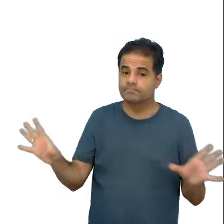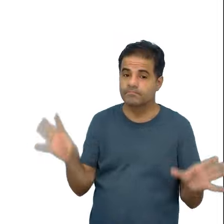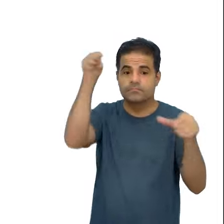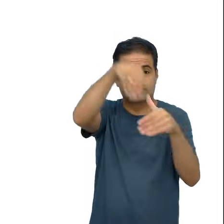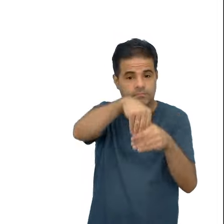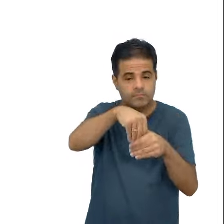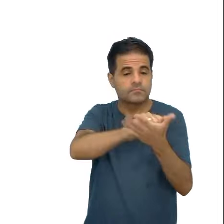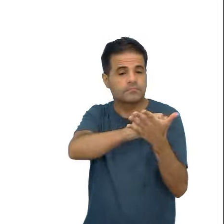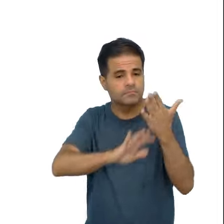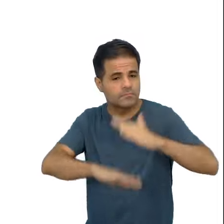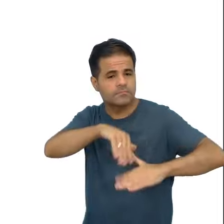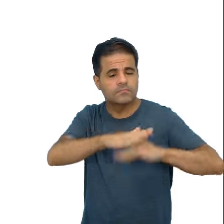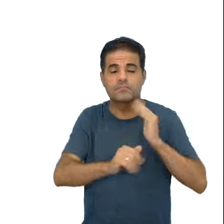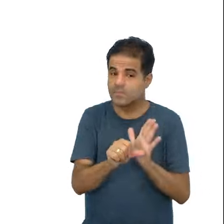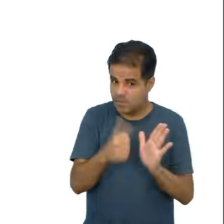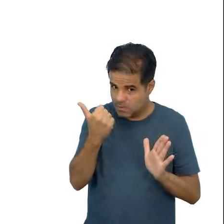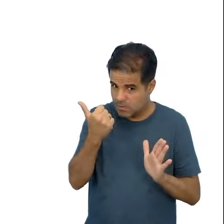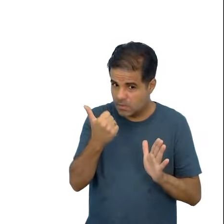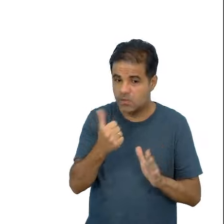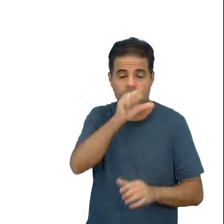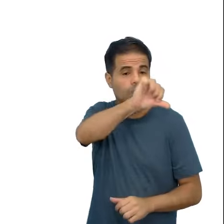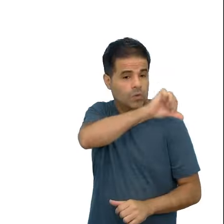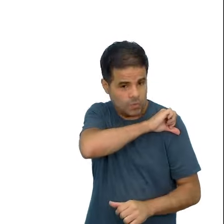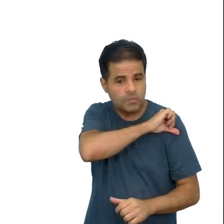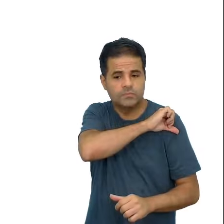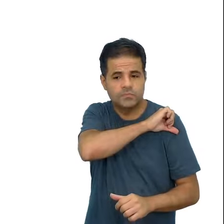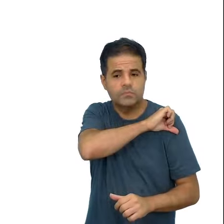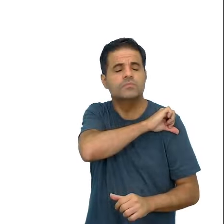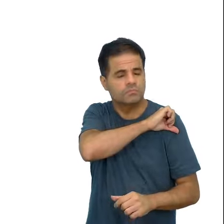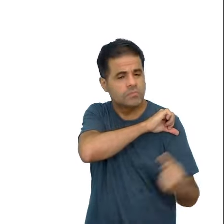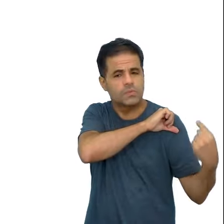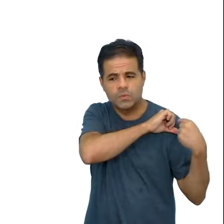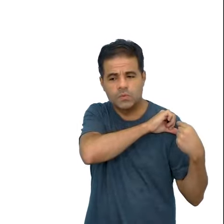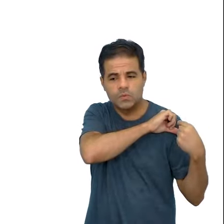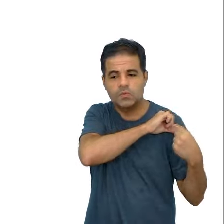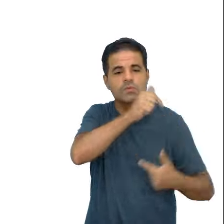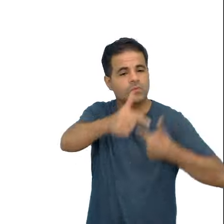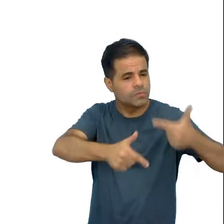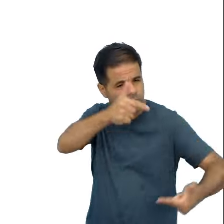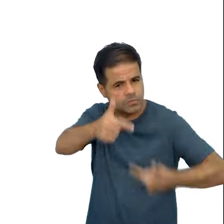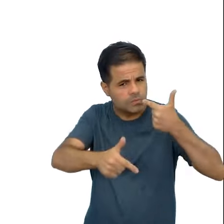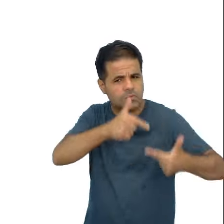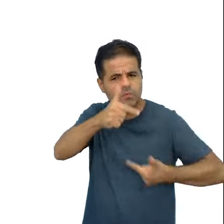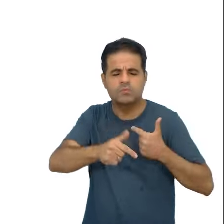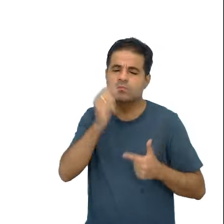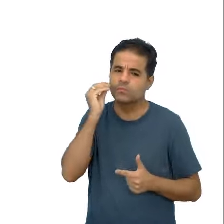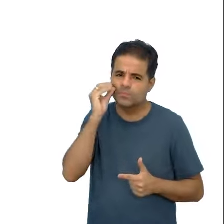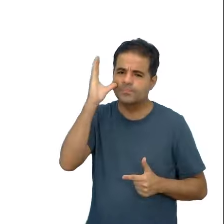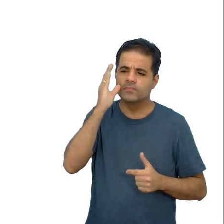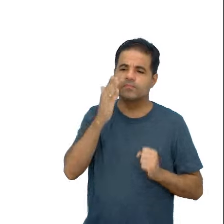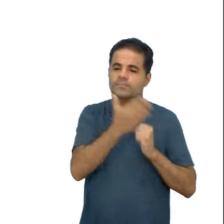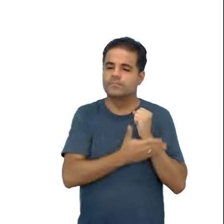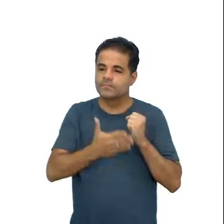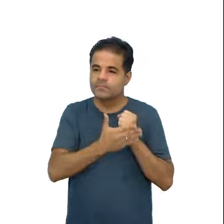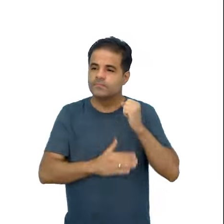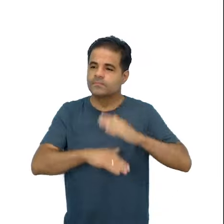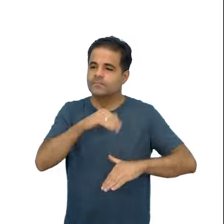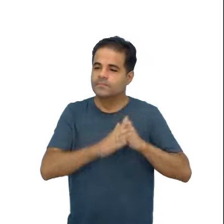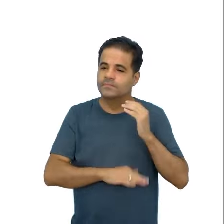aquela habilidade pela primeira vez no 9º ano do ensino fundamental, eu estou trabalhando um conhecimento básico em relação